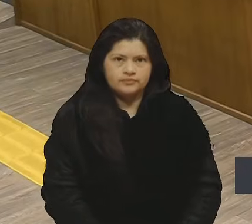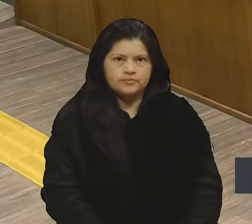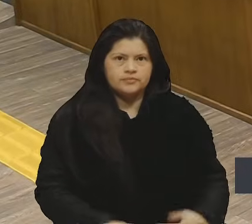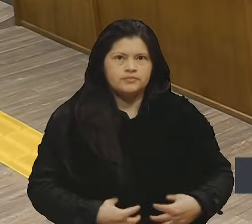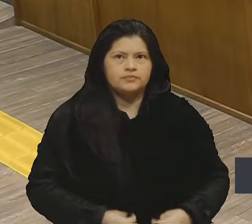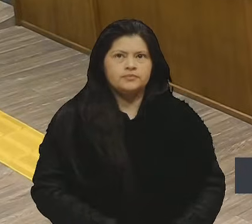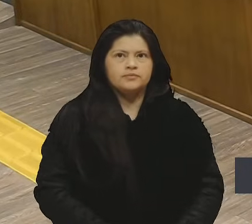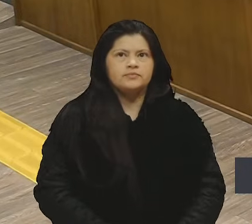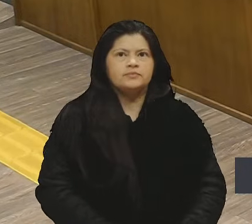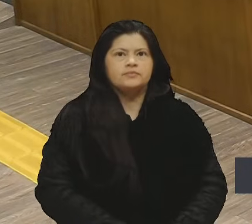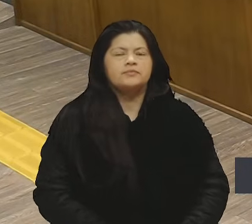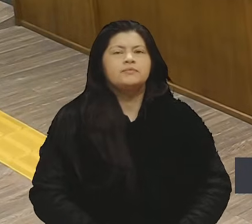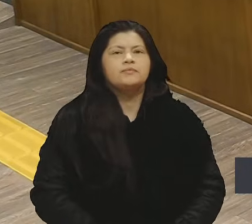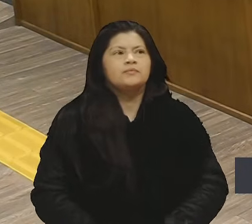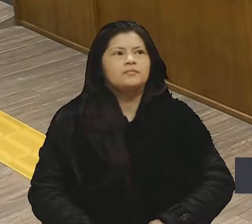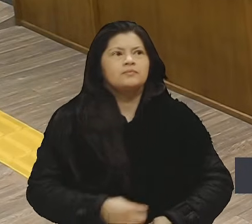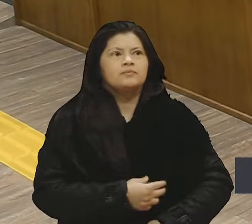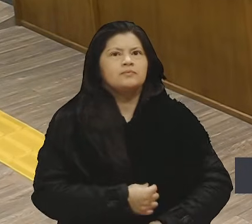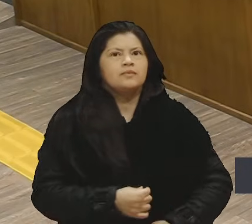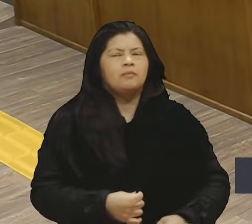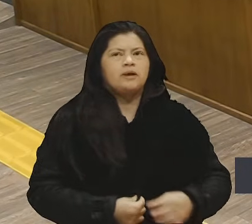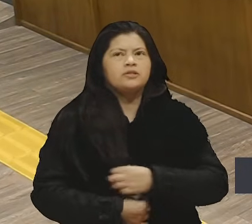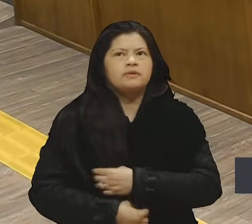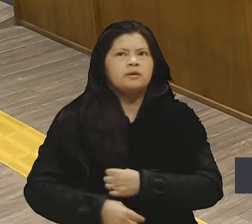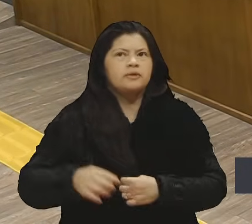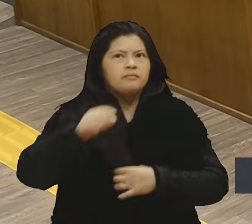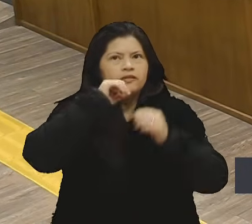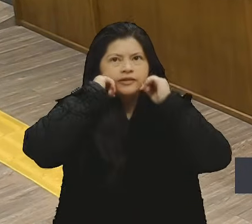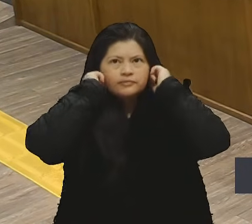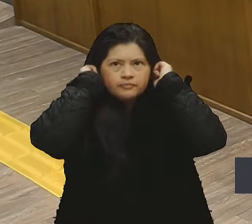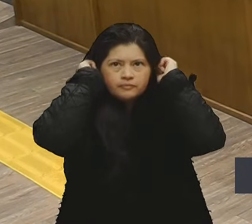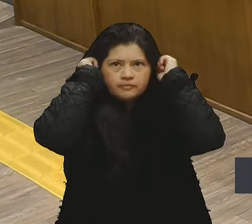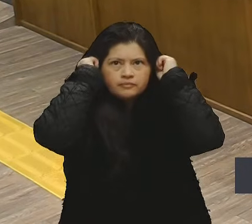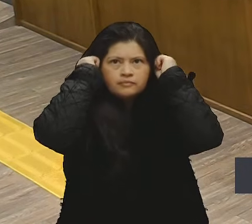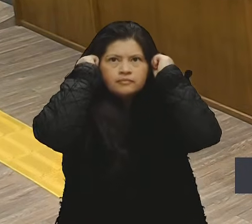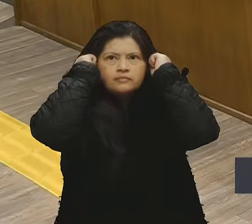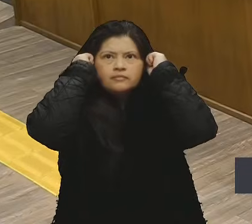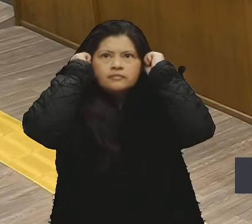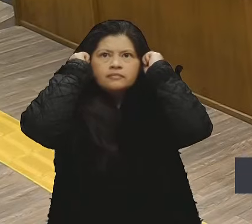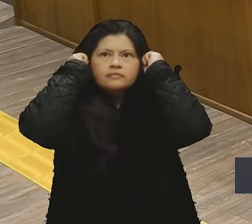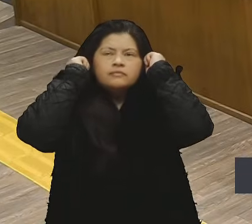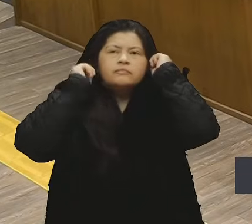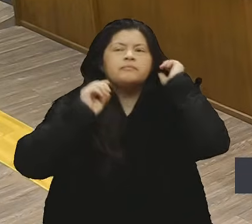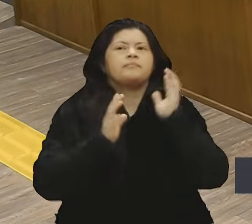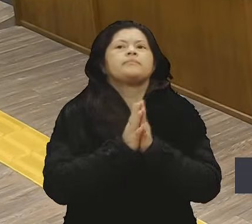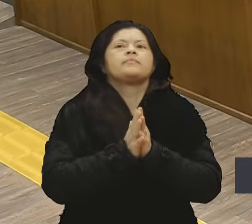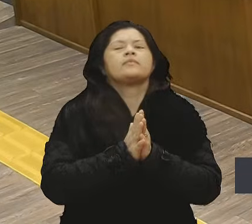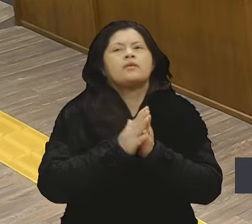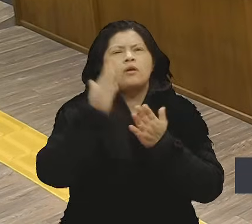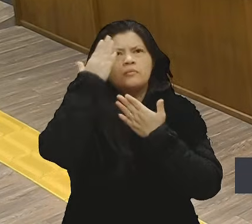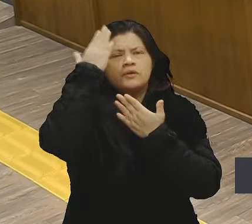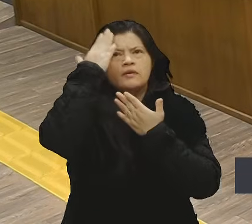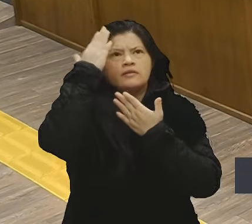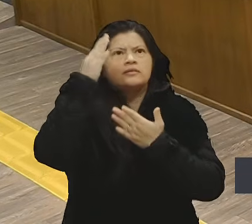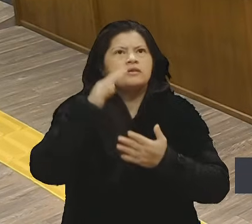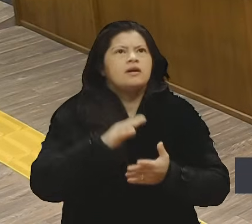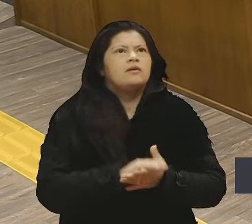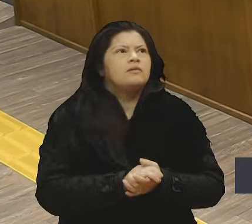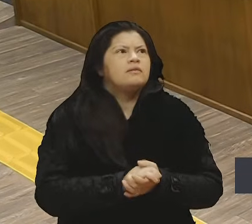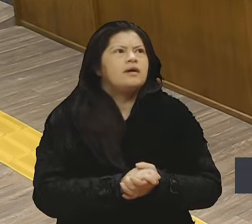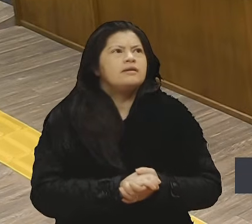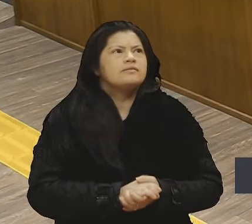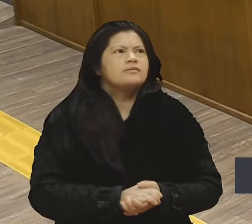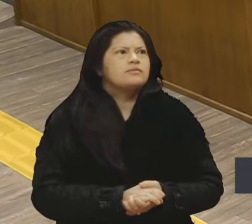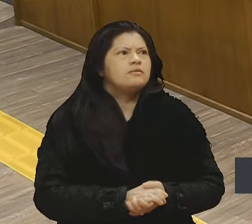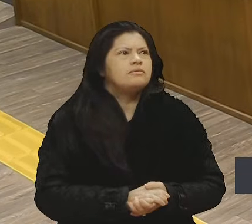Pontual. Obrigado, professor Alex. Passo a palavra ao professor Edson Garcia, do CEPERS, segundo vice-presidente. Quero, enquanto o